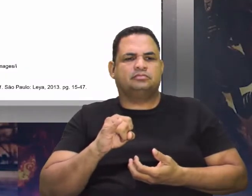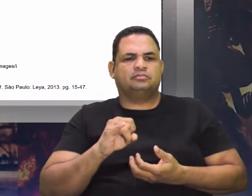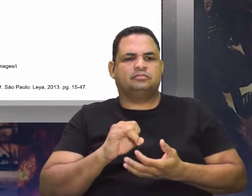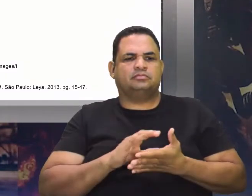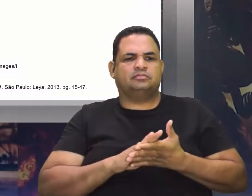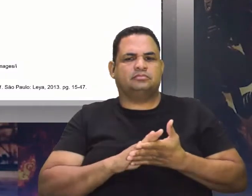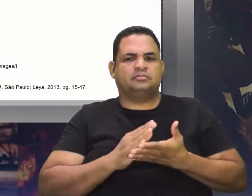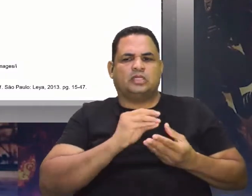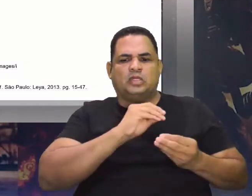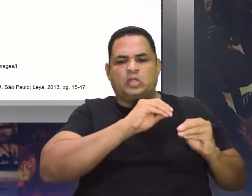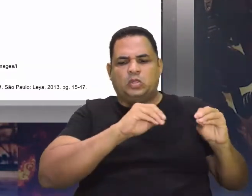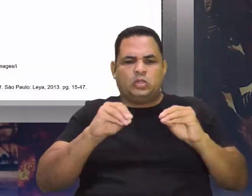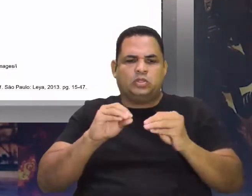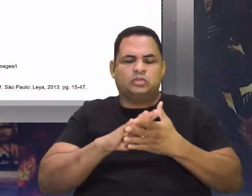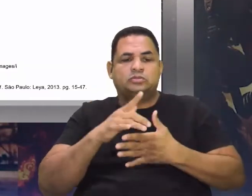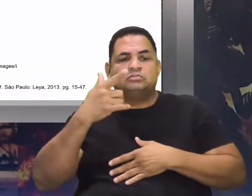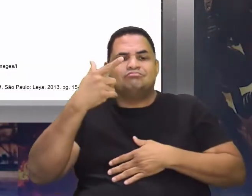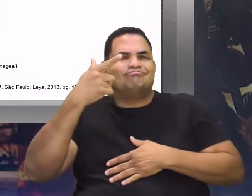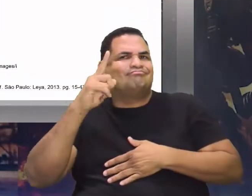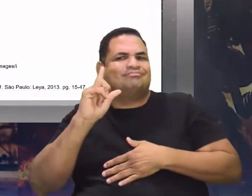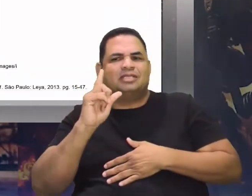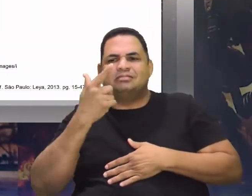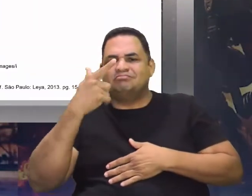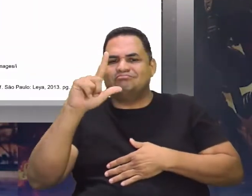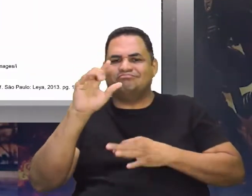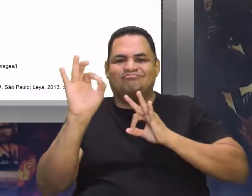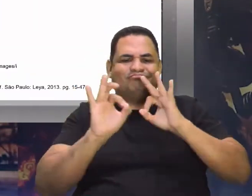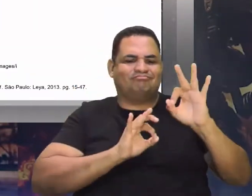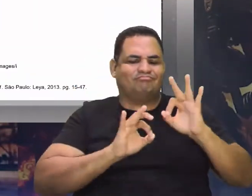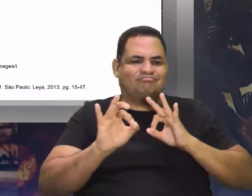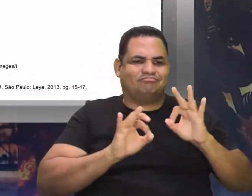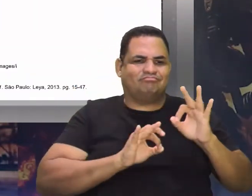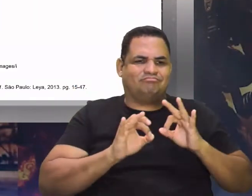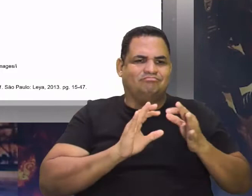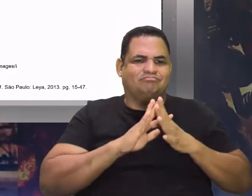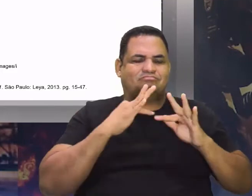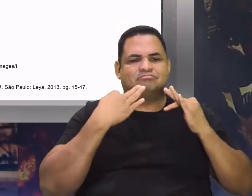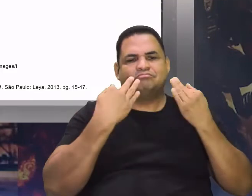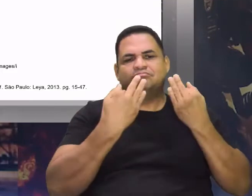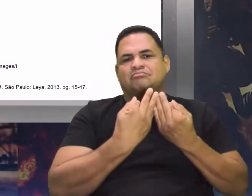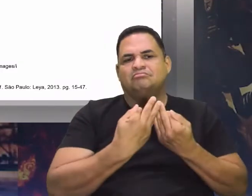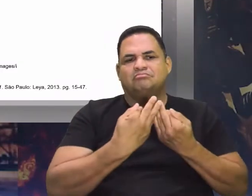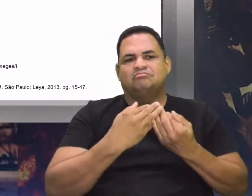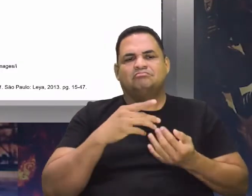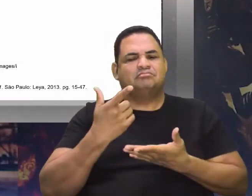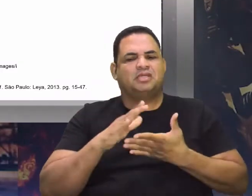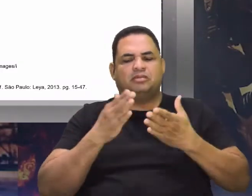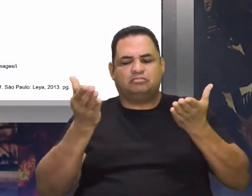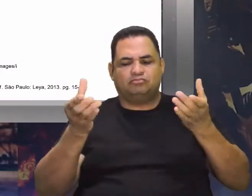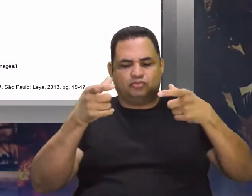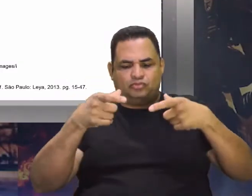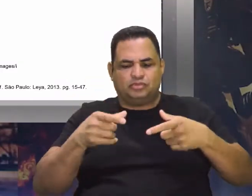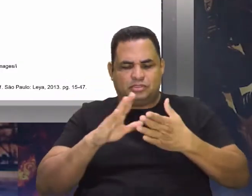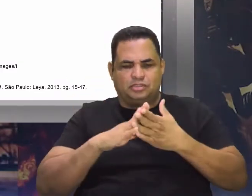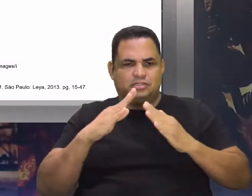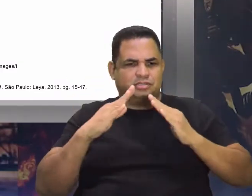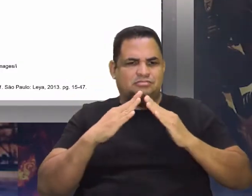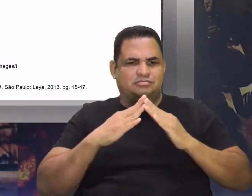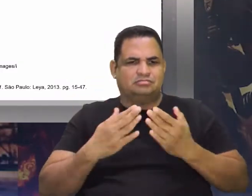de forma nômade, você não conseguia constituir nem a família, nem o lar, nem a